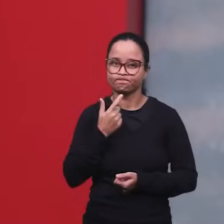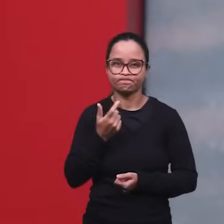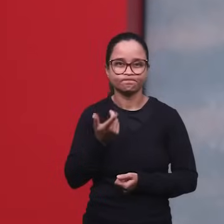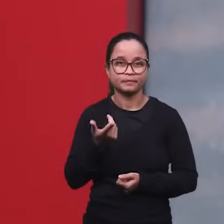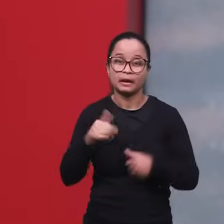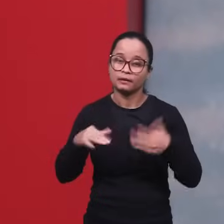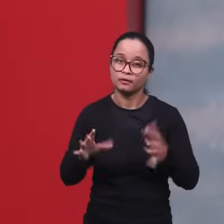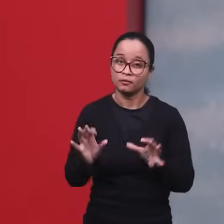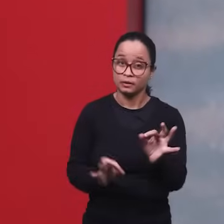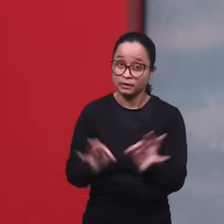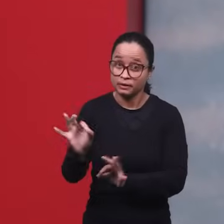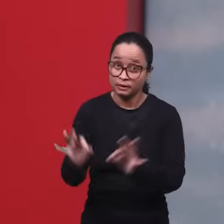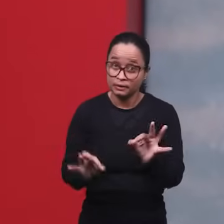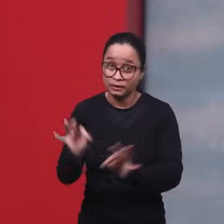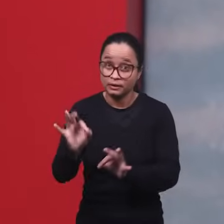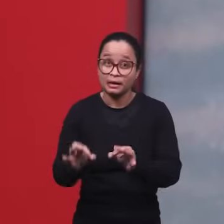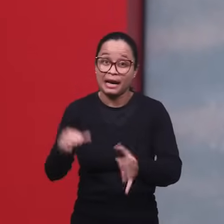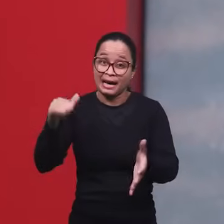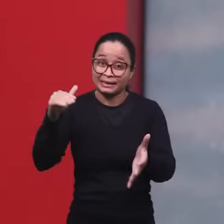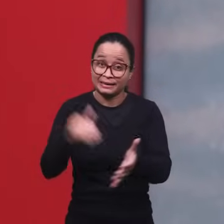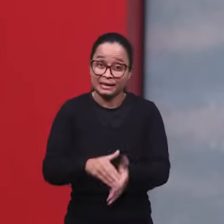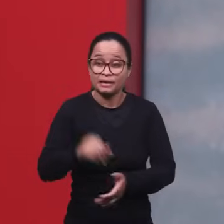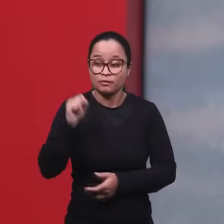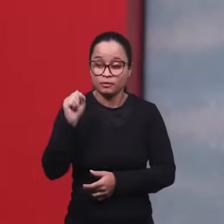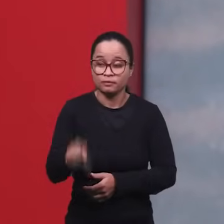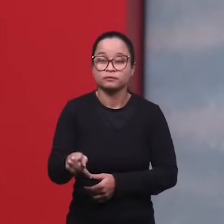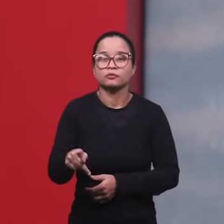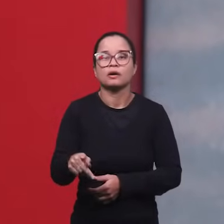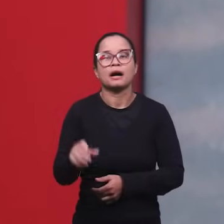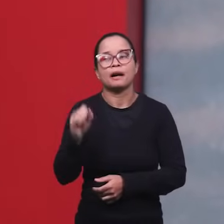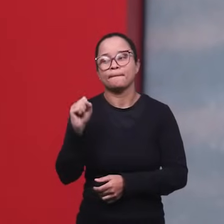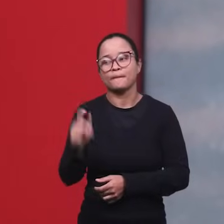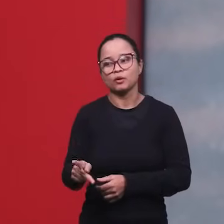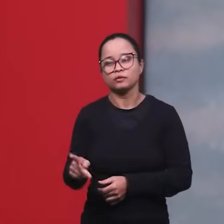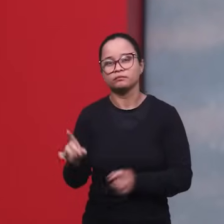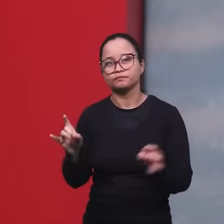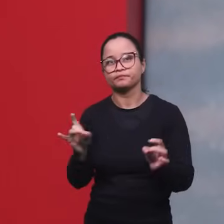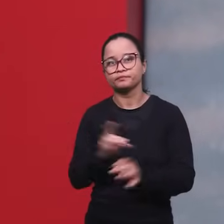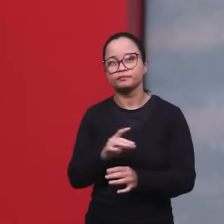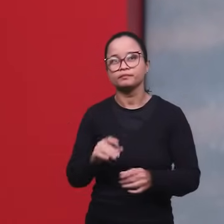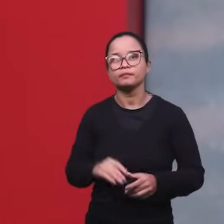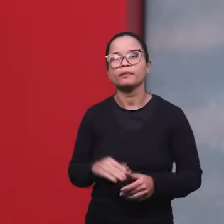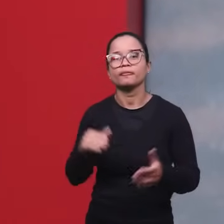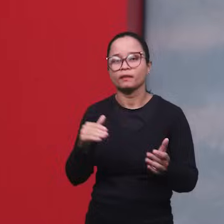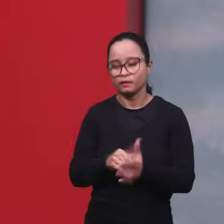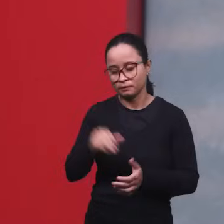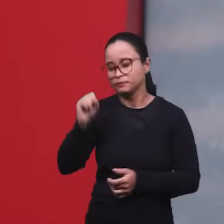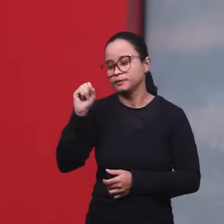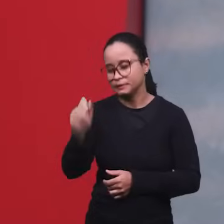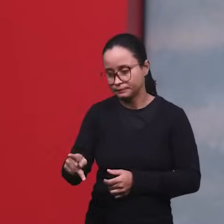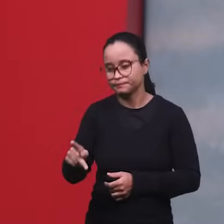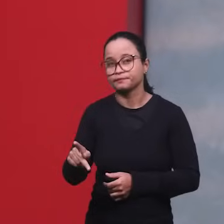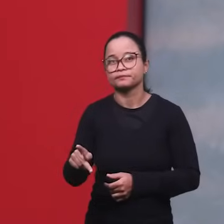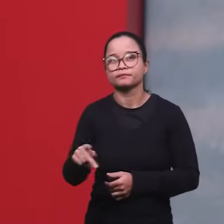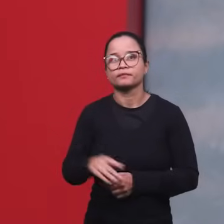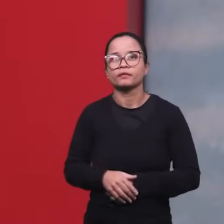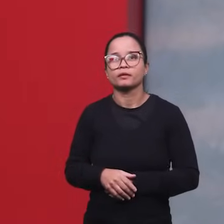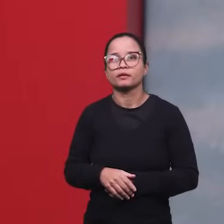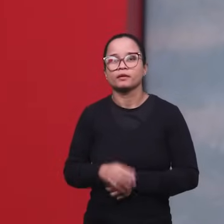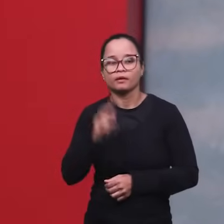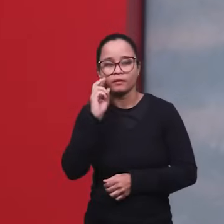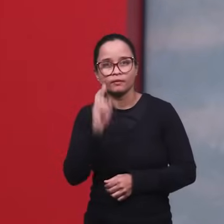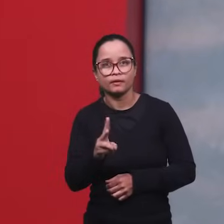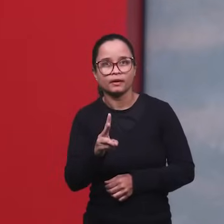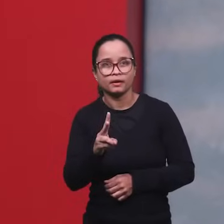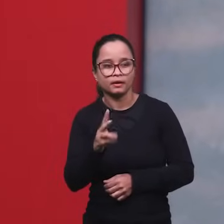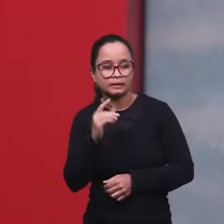que o planejamento ele tem que ser feito até a aposentadoria. Aposentou, a pessoa pode até aposentar. E na hora que